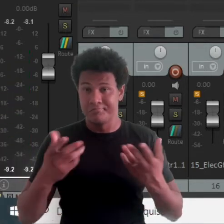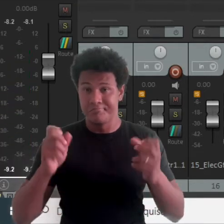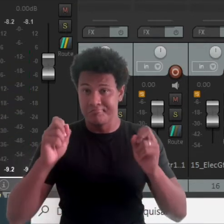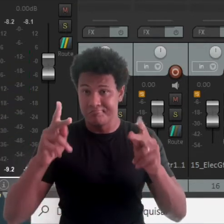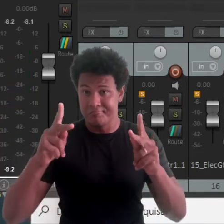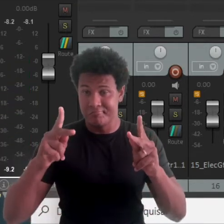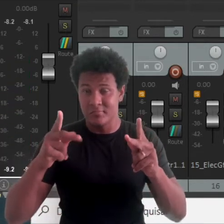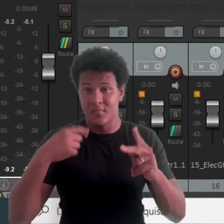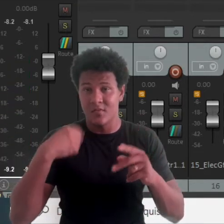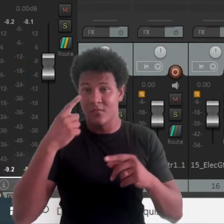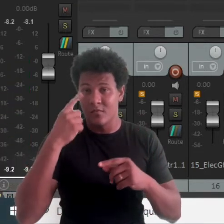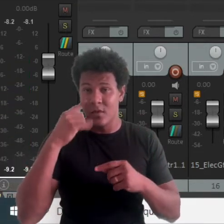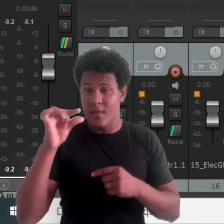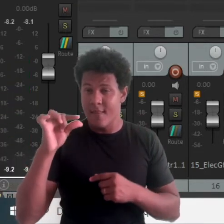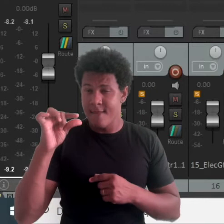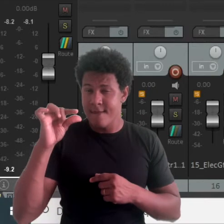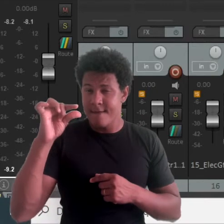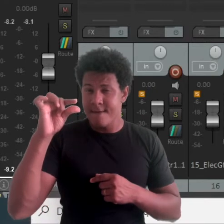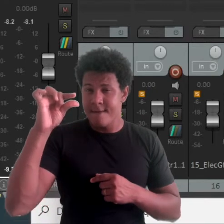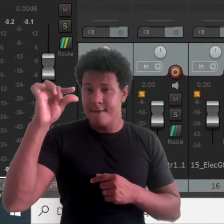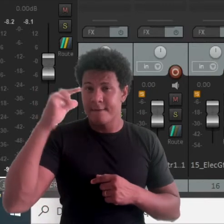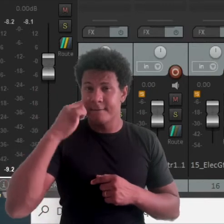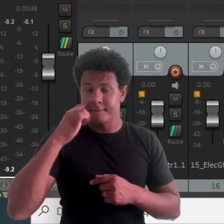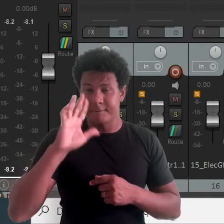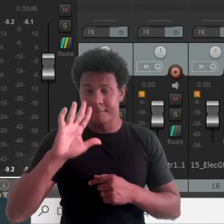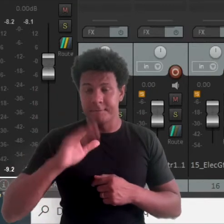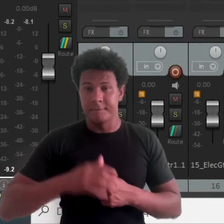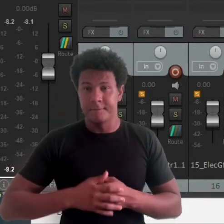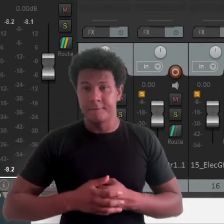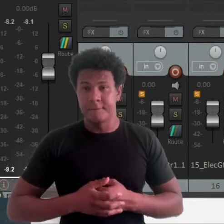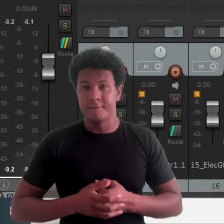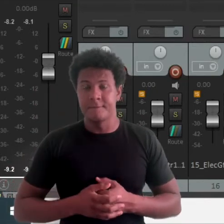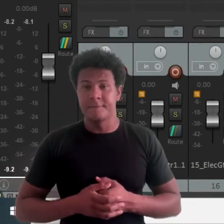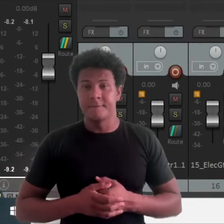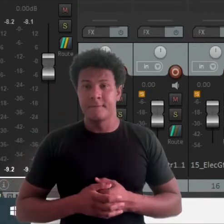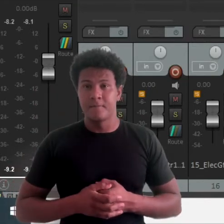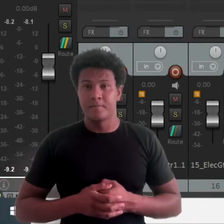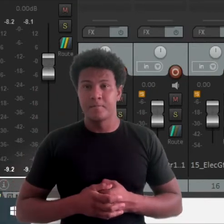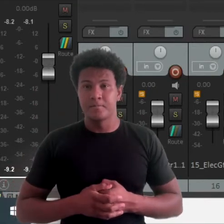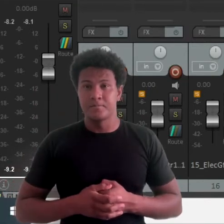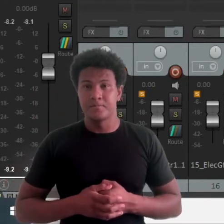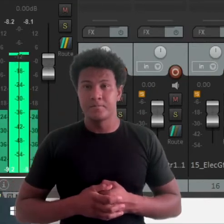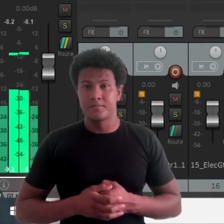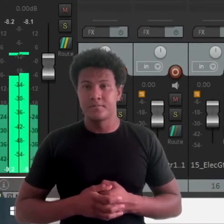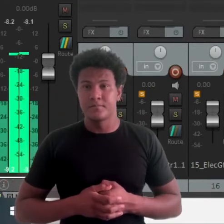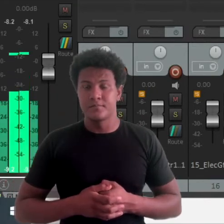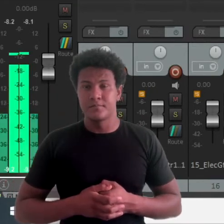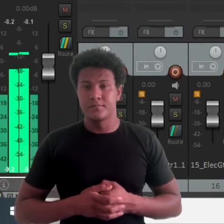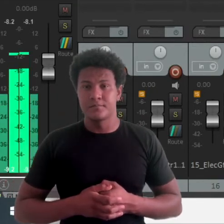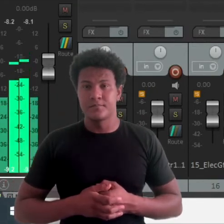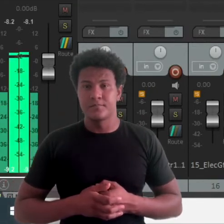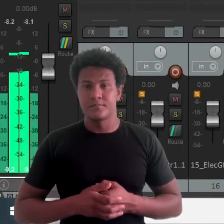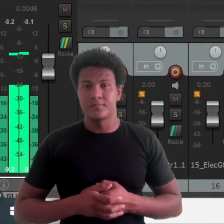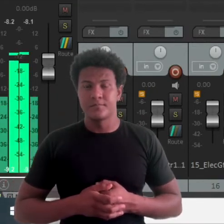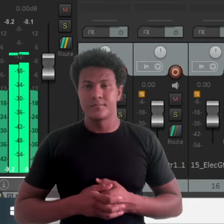Beleza? Vou até aumentar um pouquinho mais isso aqui, deixar mais ou menos menos 10 dB aqui.